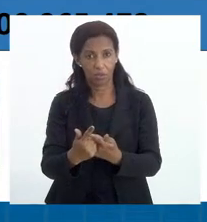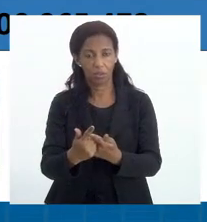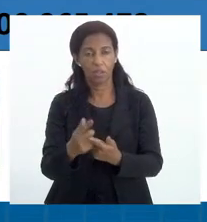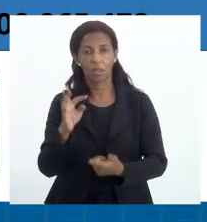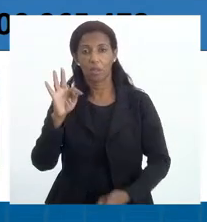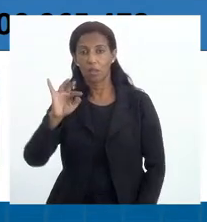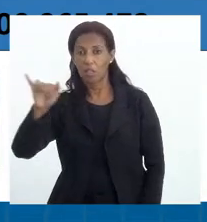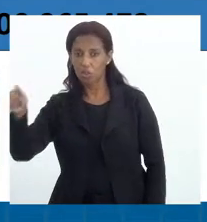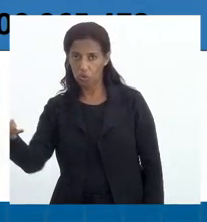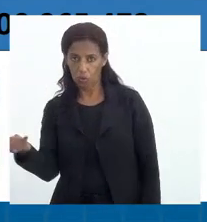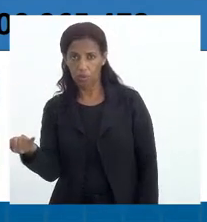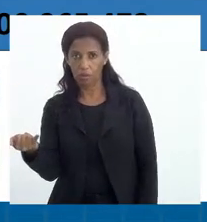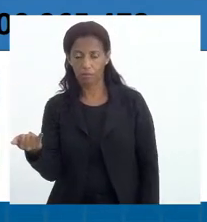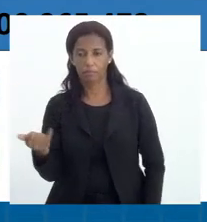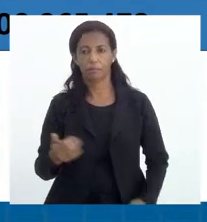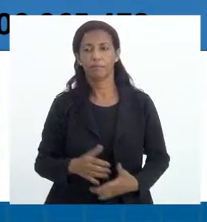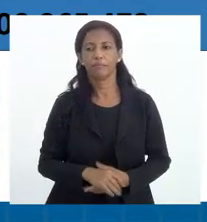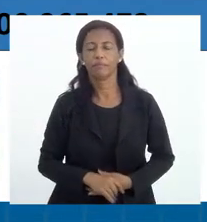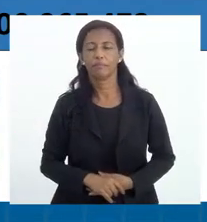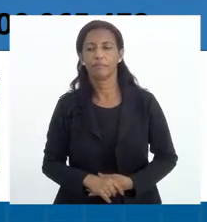TJ.